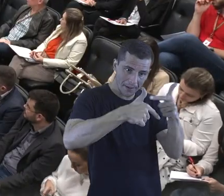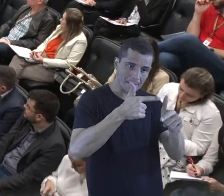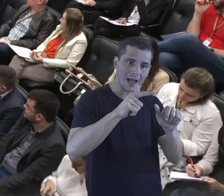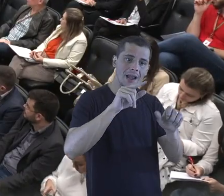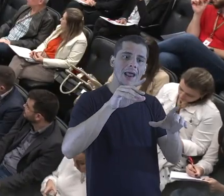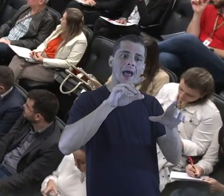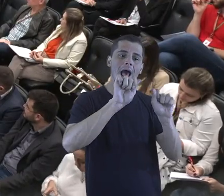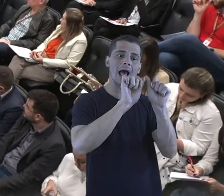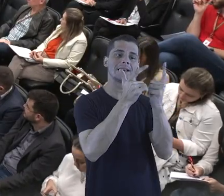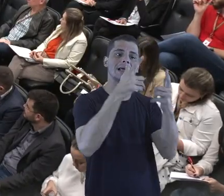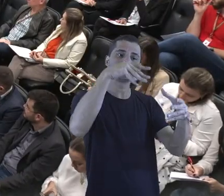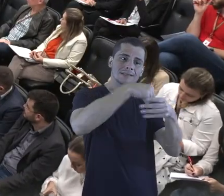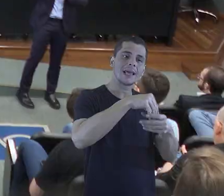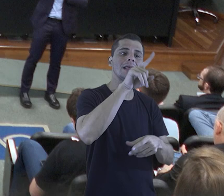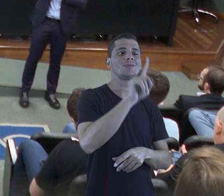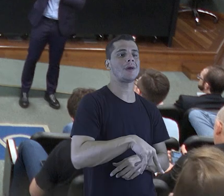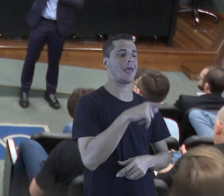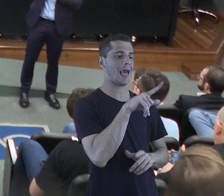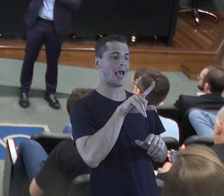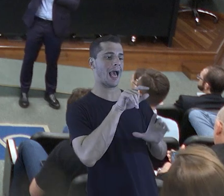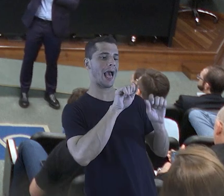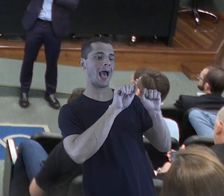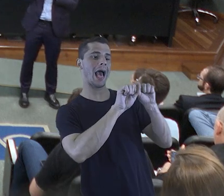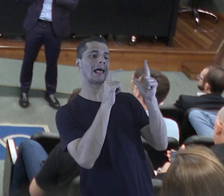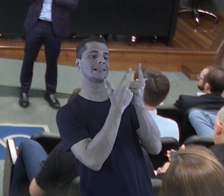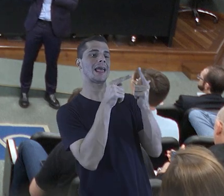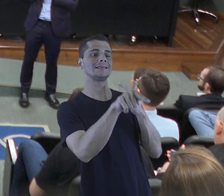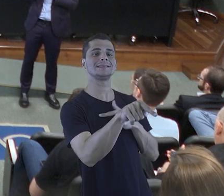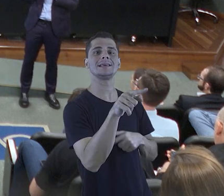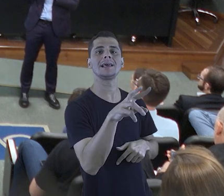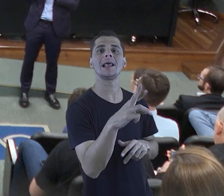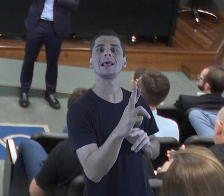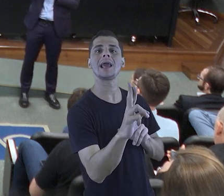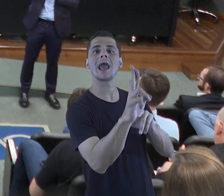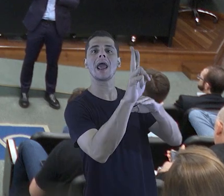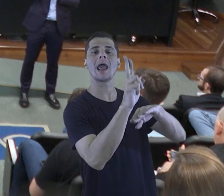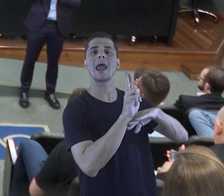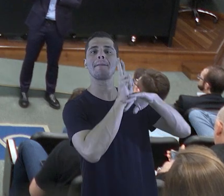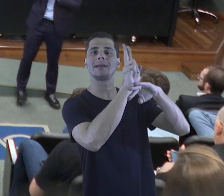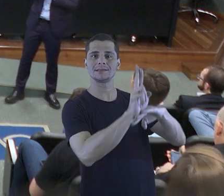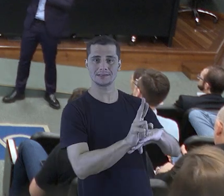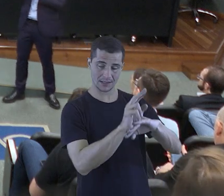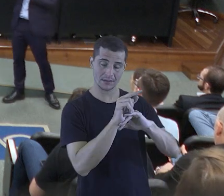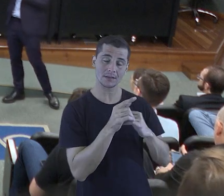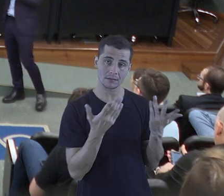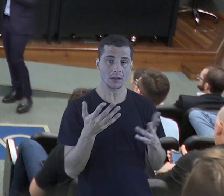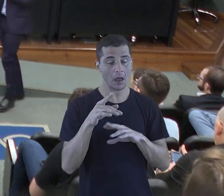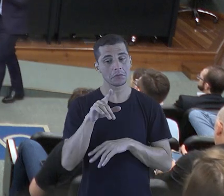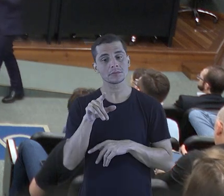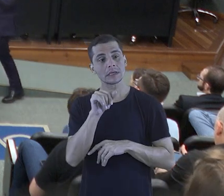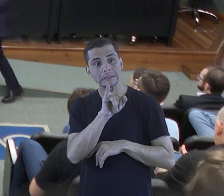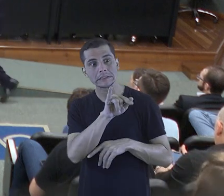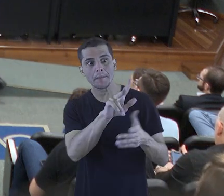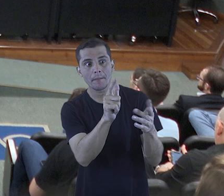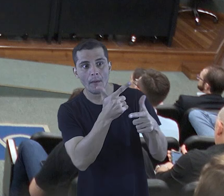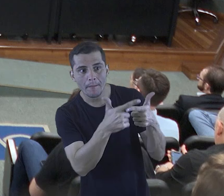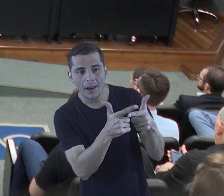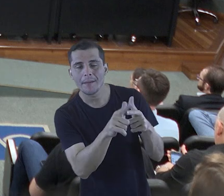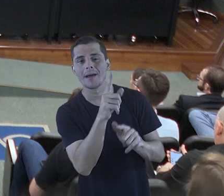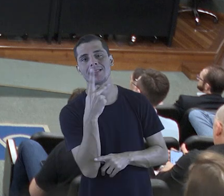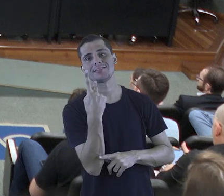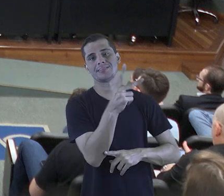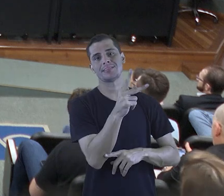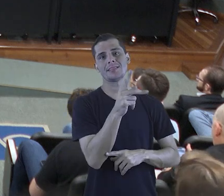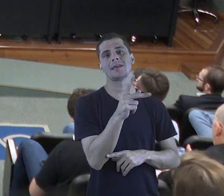fala em nome da Assembleia, ele não é operador. Porque se fosse operador, não vale a pena ser servidor. Ter o patrimônio pessoal, num